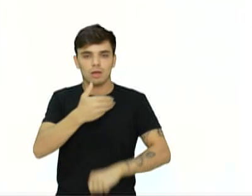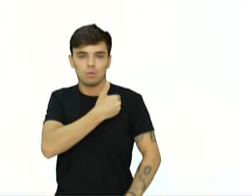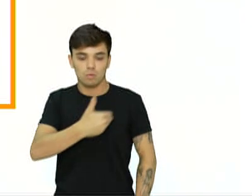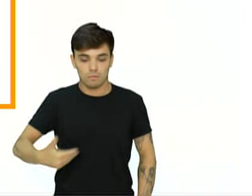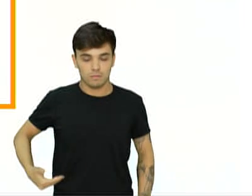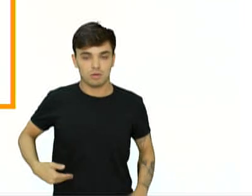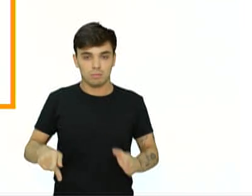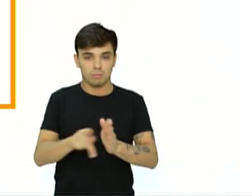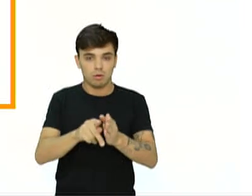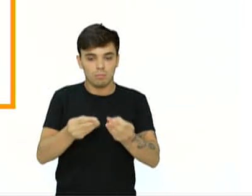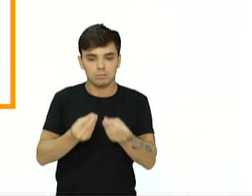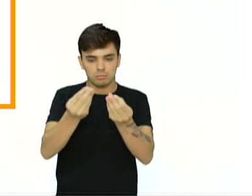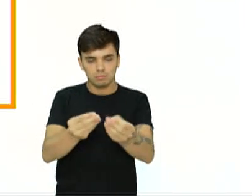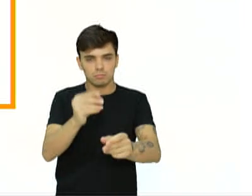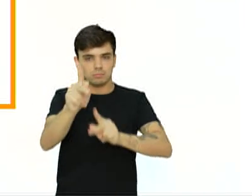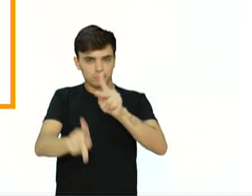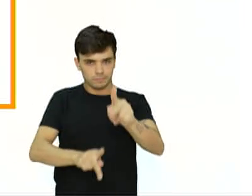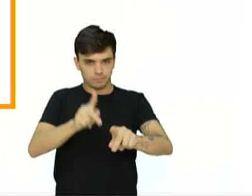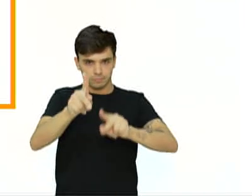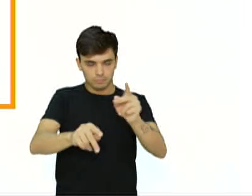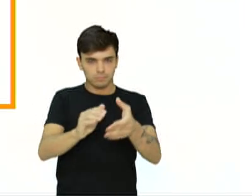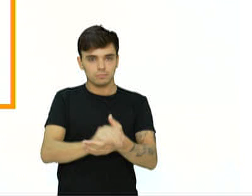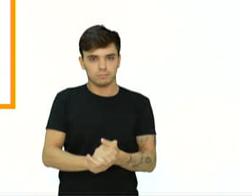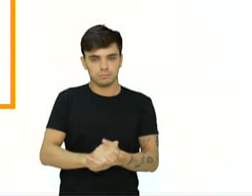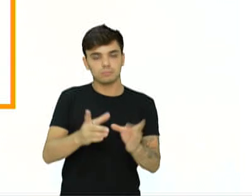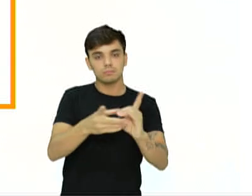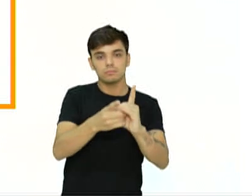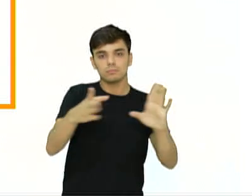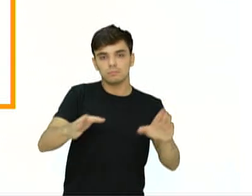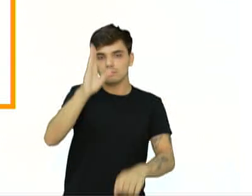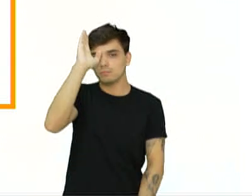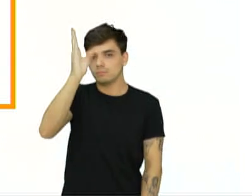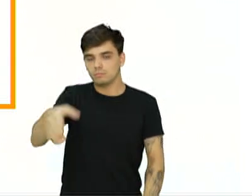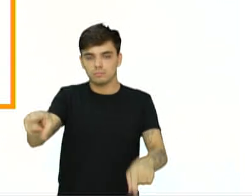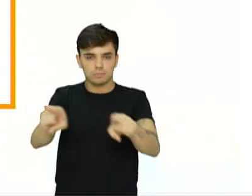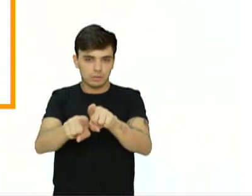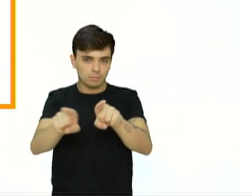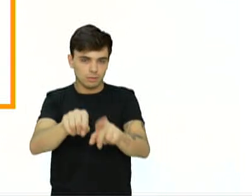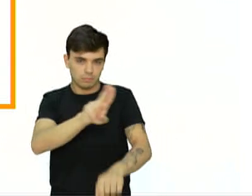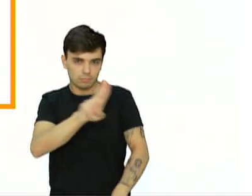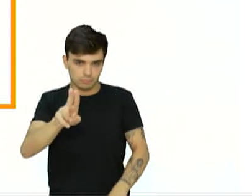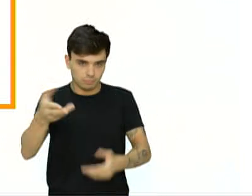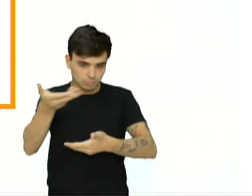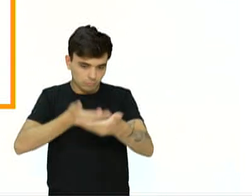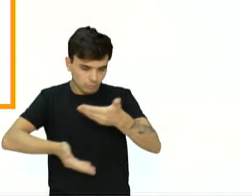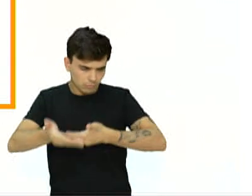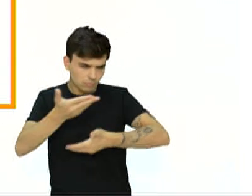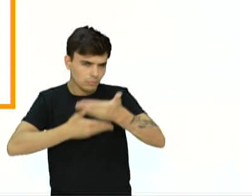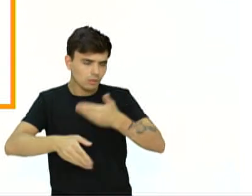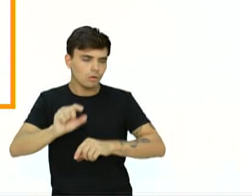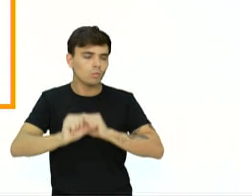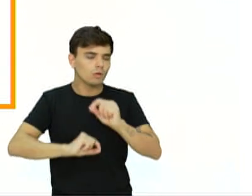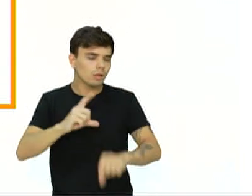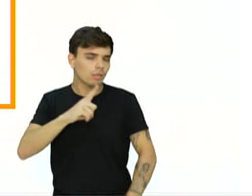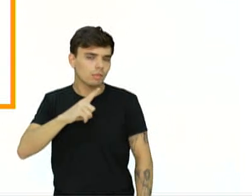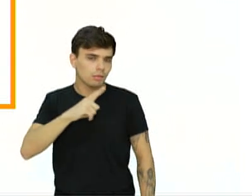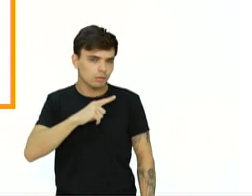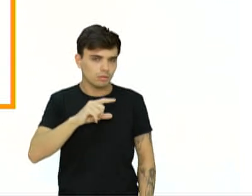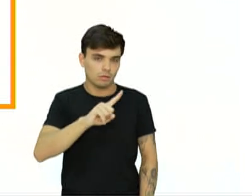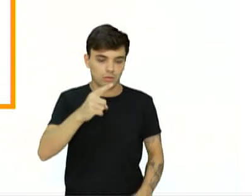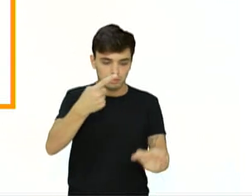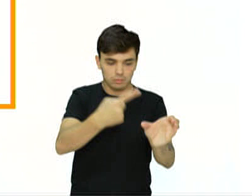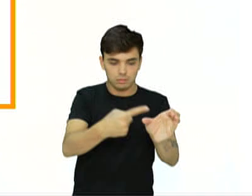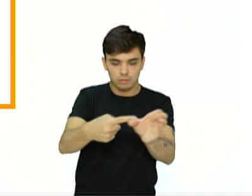aos cidadãos. Na democracia direta, ou chamada também democracia participativa, o que a gente tem? Os